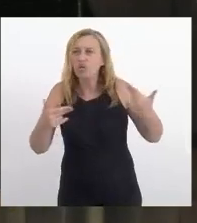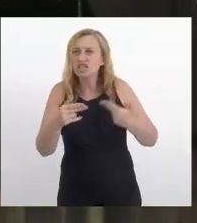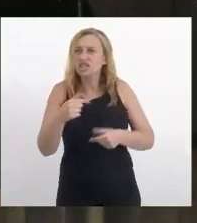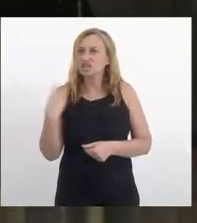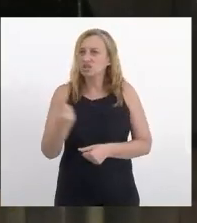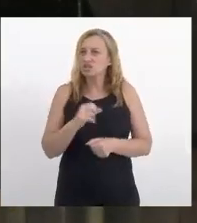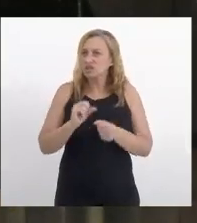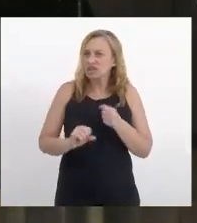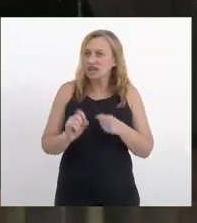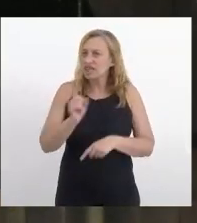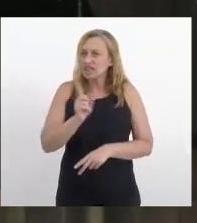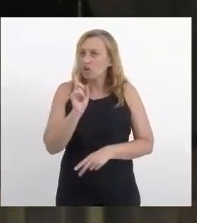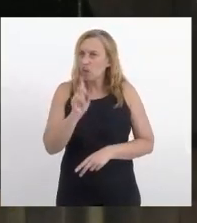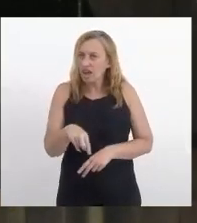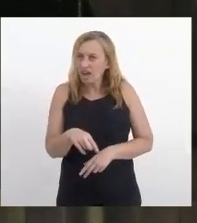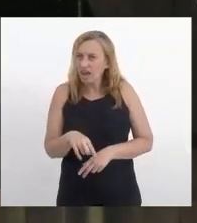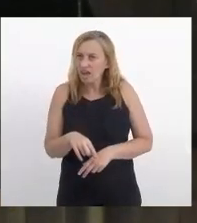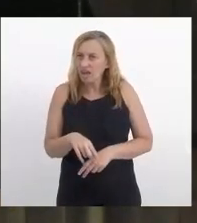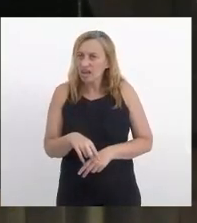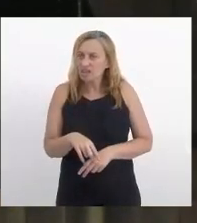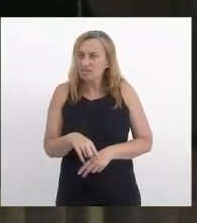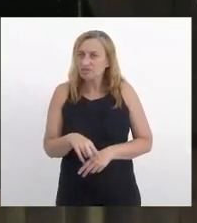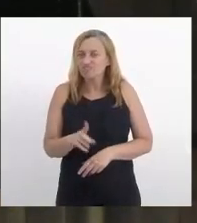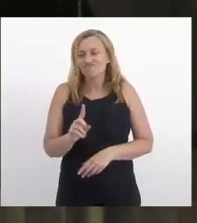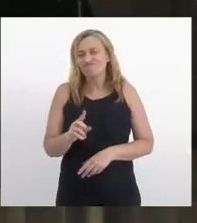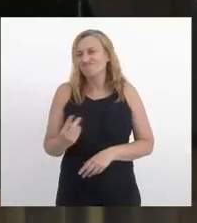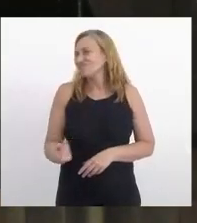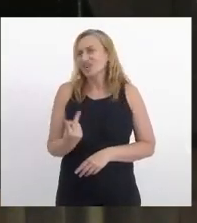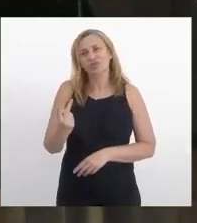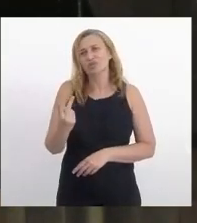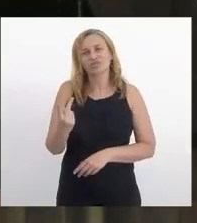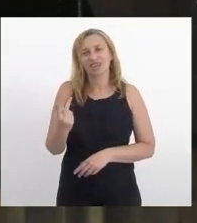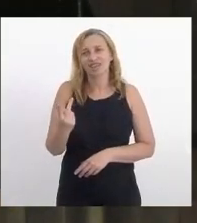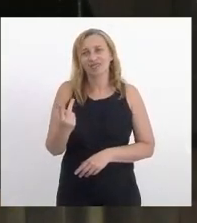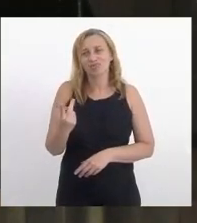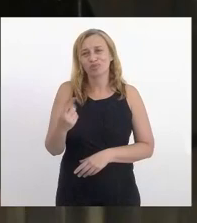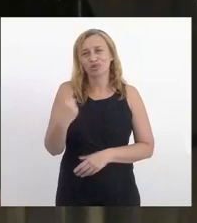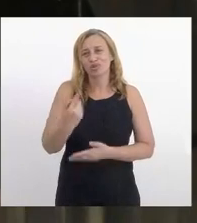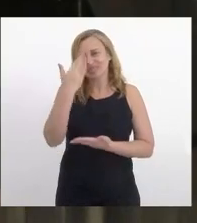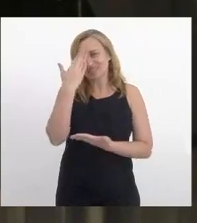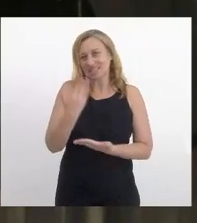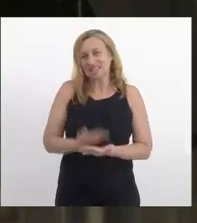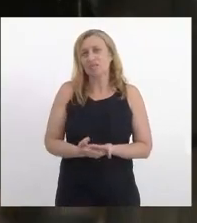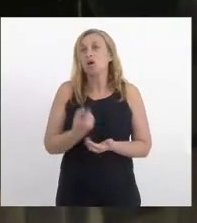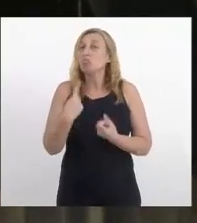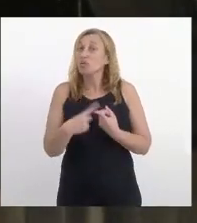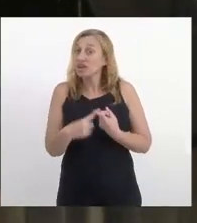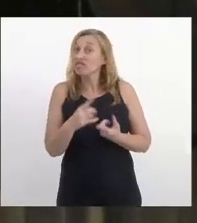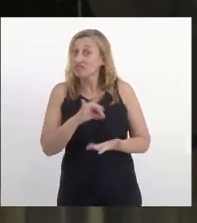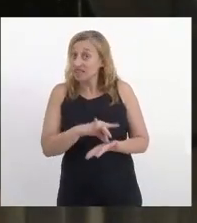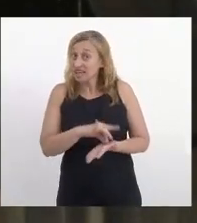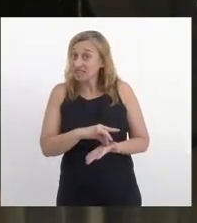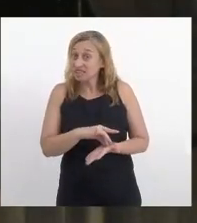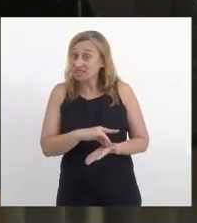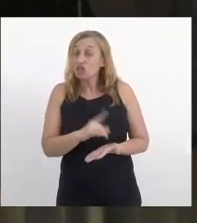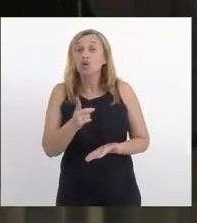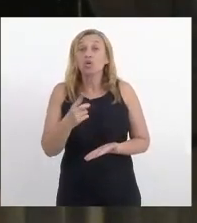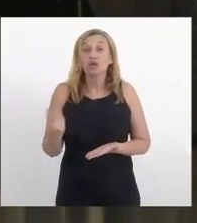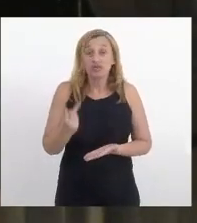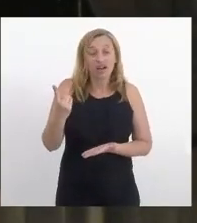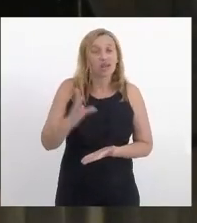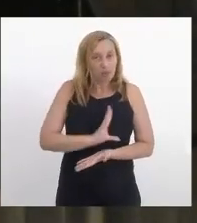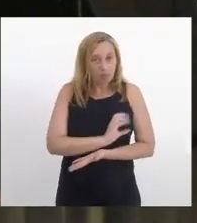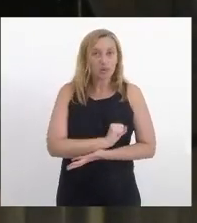fizermos não for isso, não vale aquilo que cremos. Porque, afinal de contas, o que vale é o